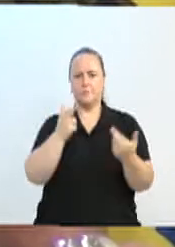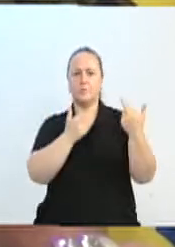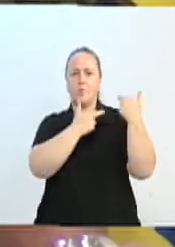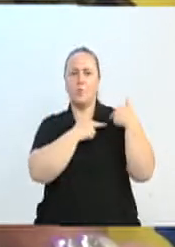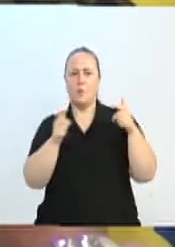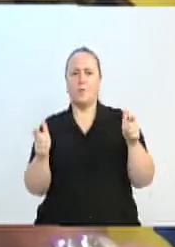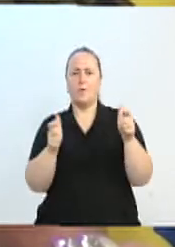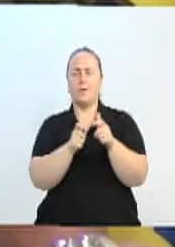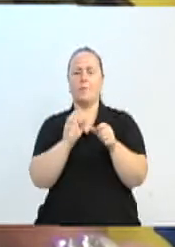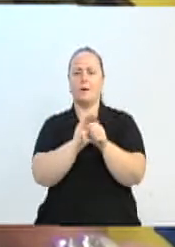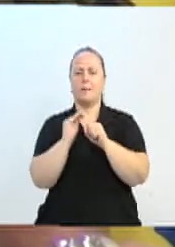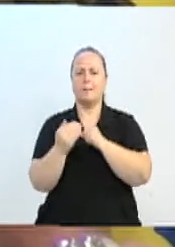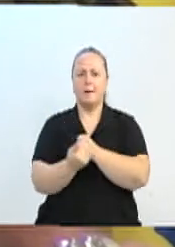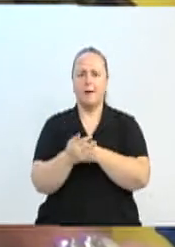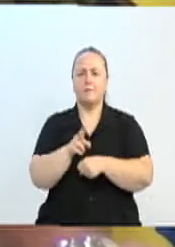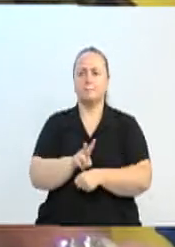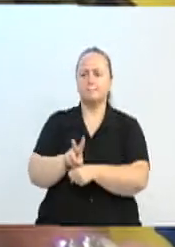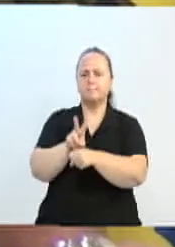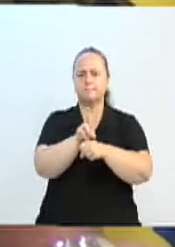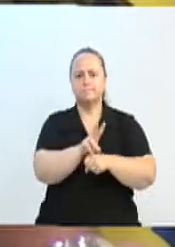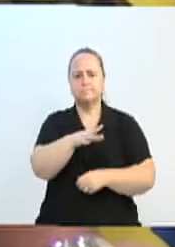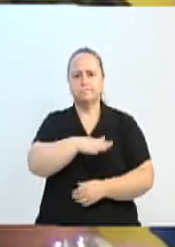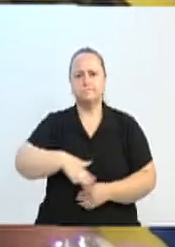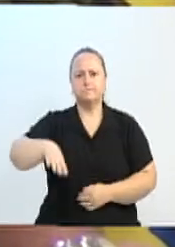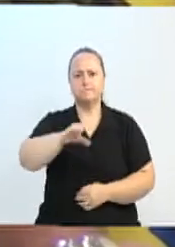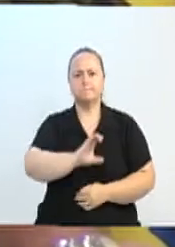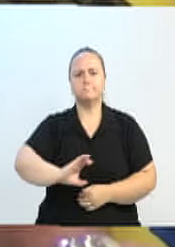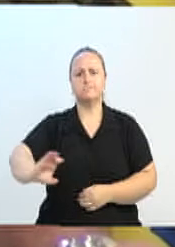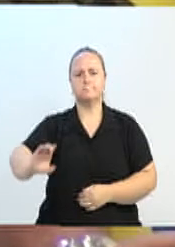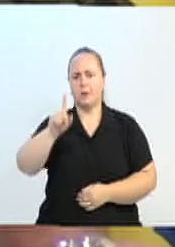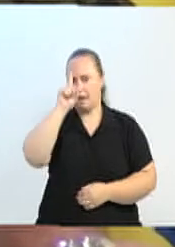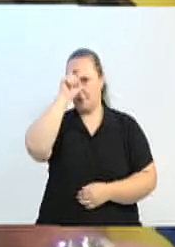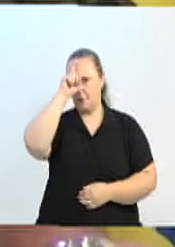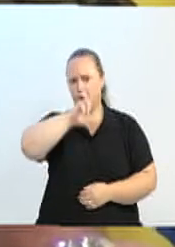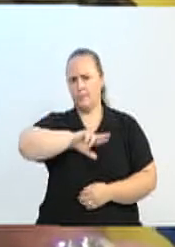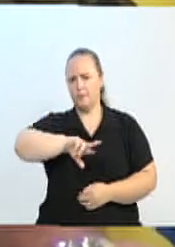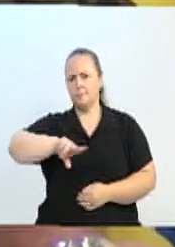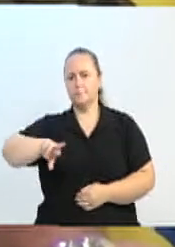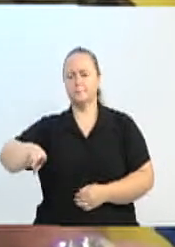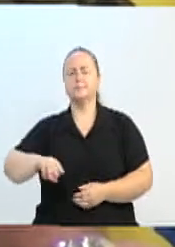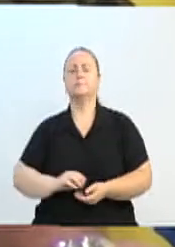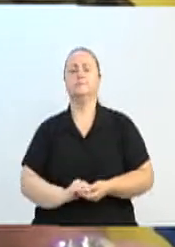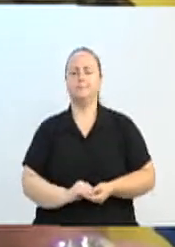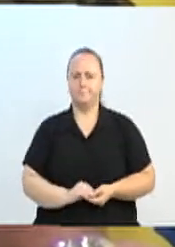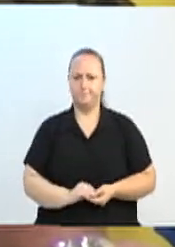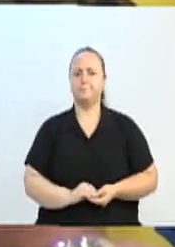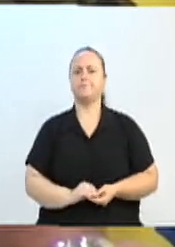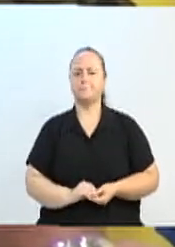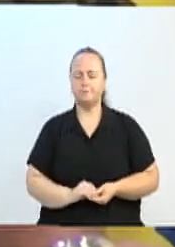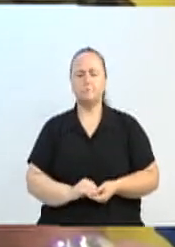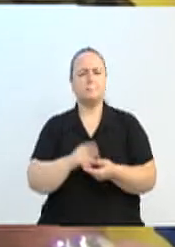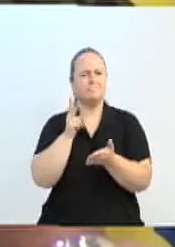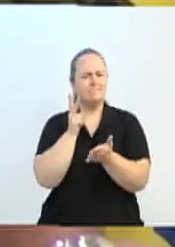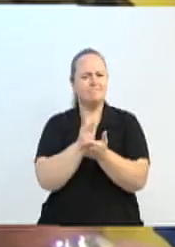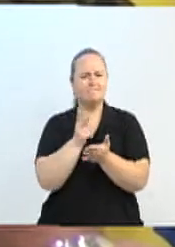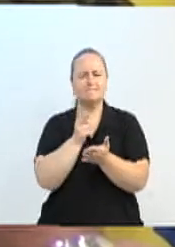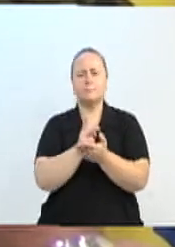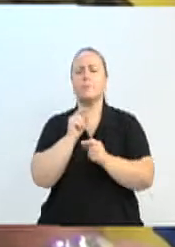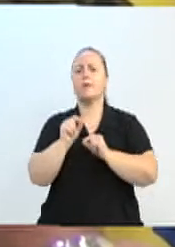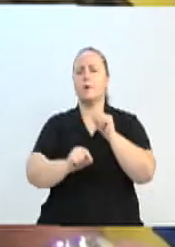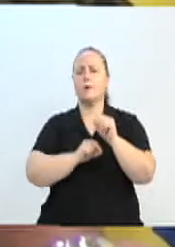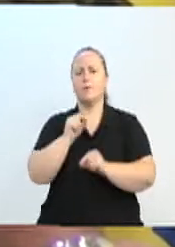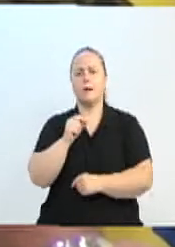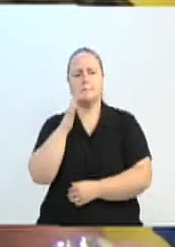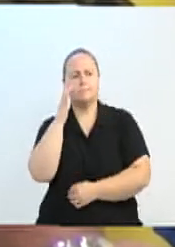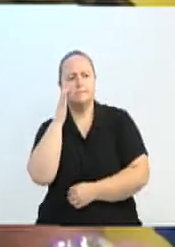vigilância sanitária e hospitais da cidade de Blumenau buscando sempre como interlocutor ou Vilas